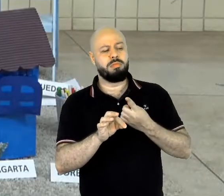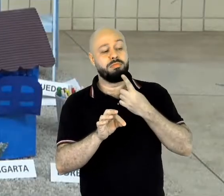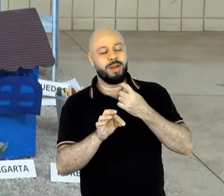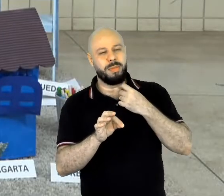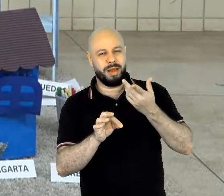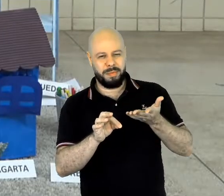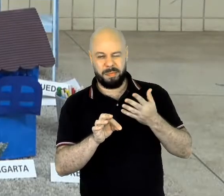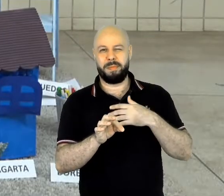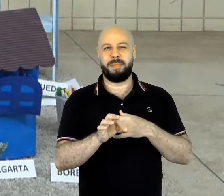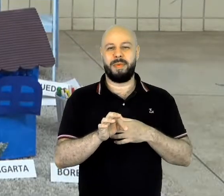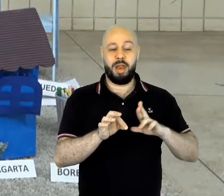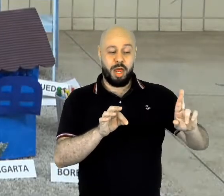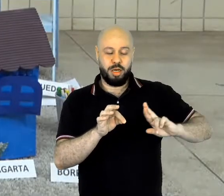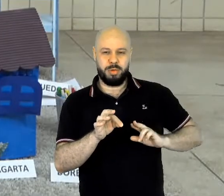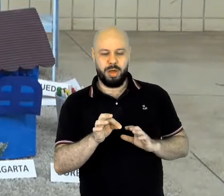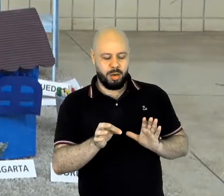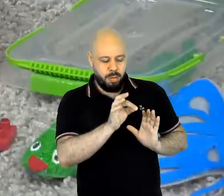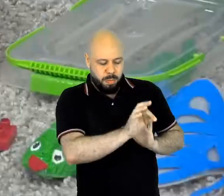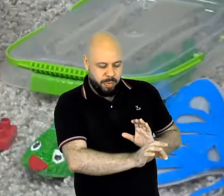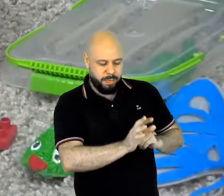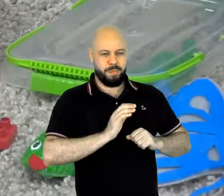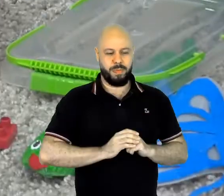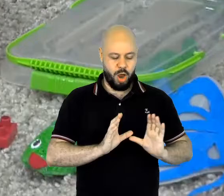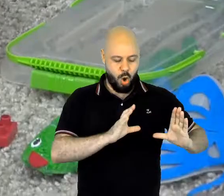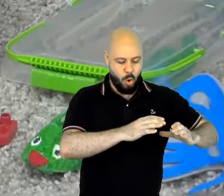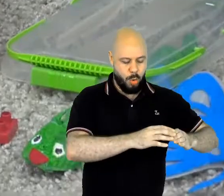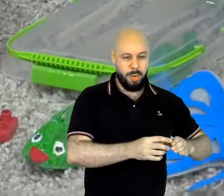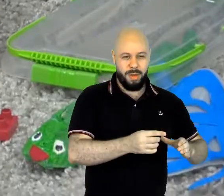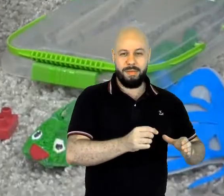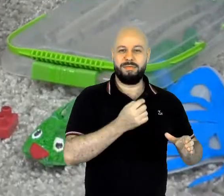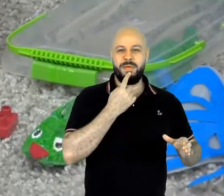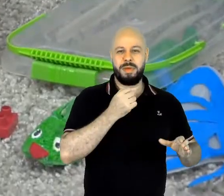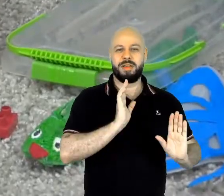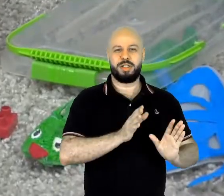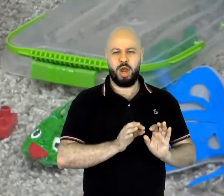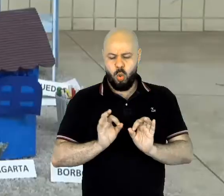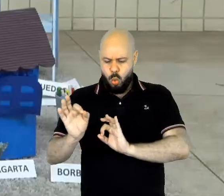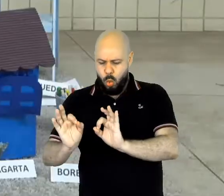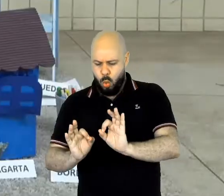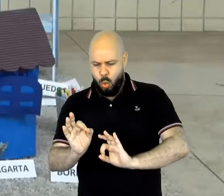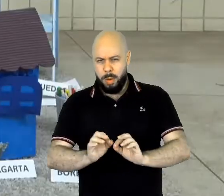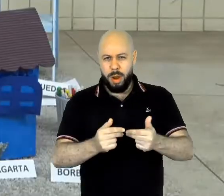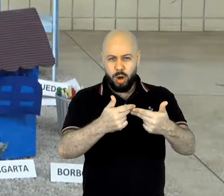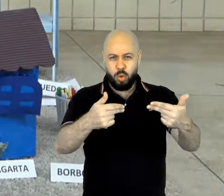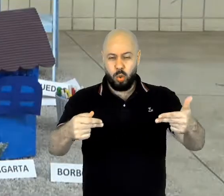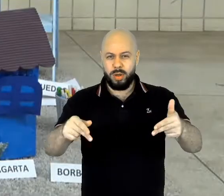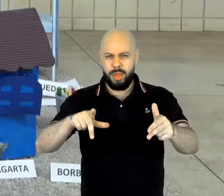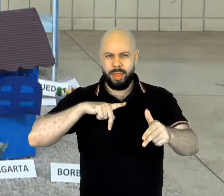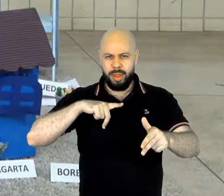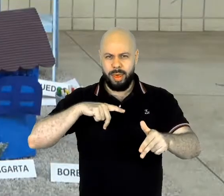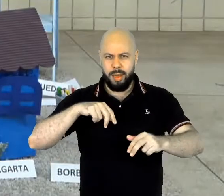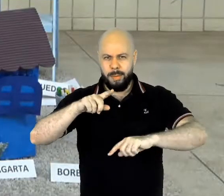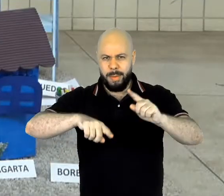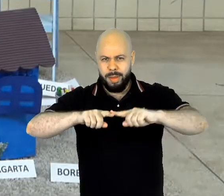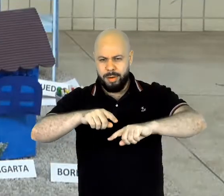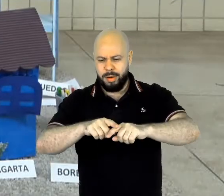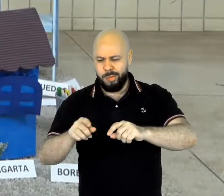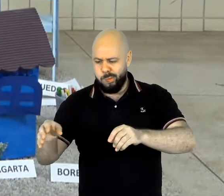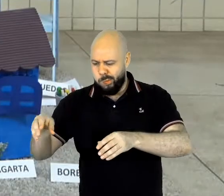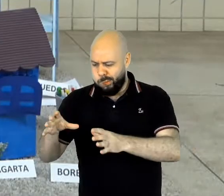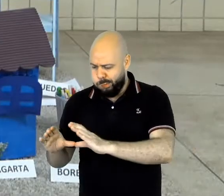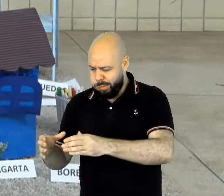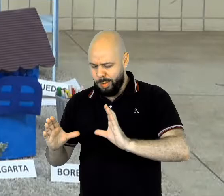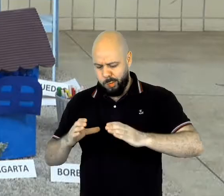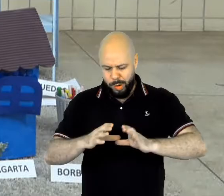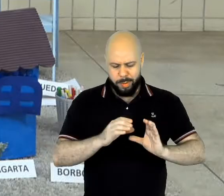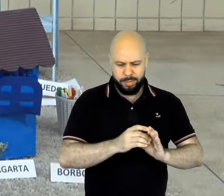aqui. Quando você observar que todos os objetos que você tem disponível, eles já foram colocados em